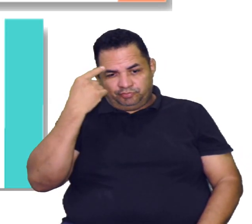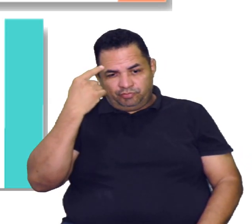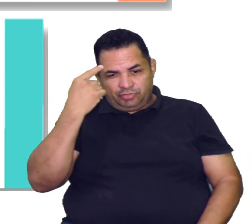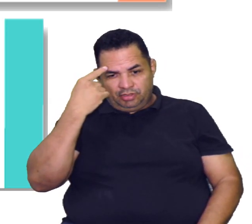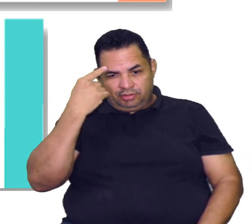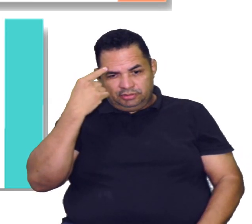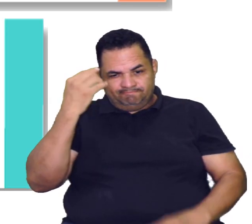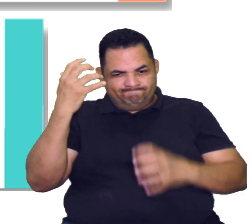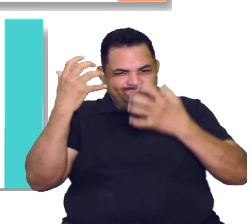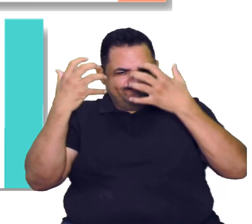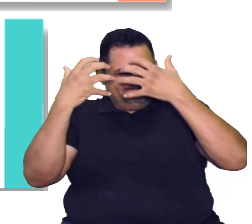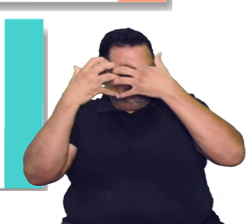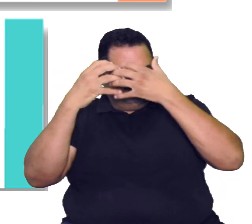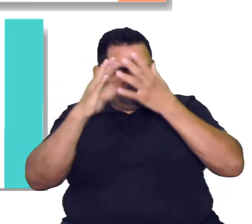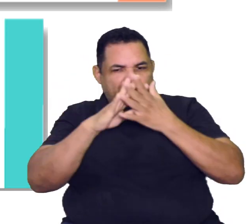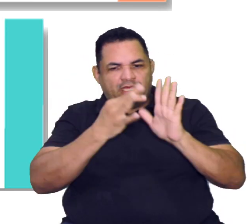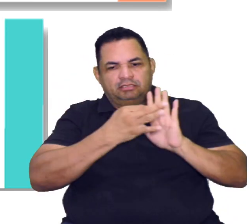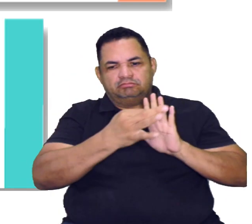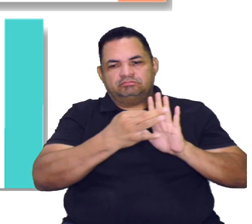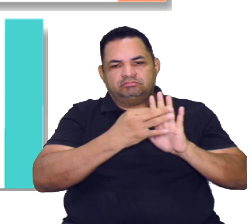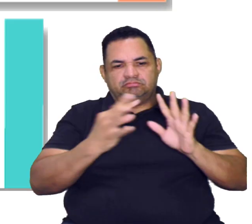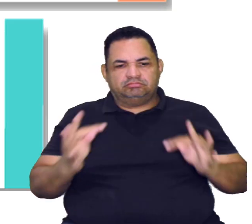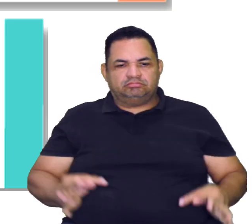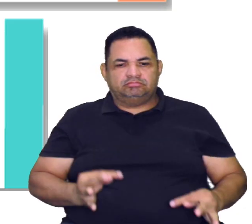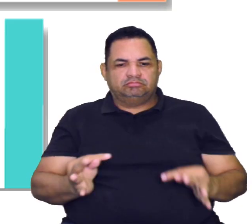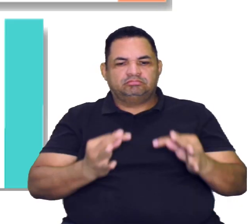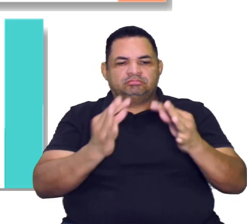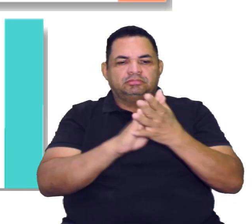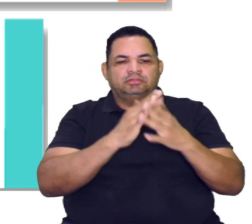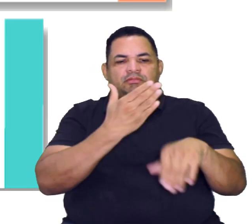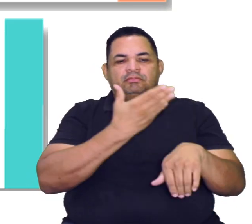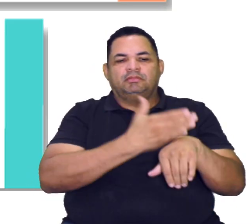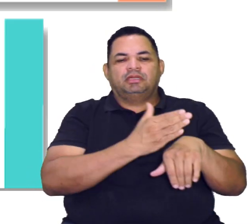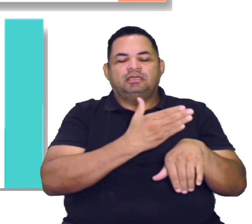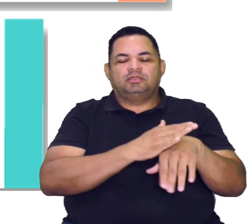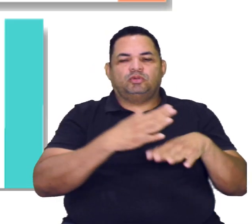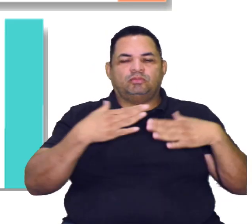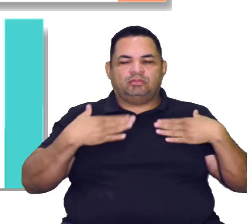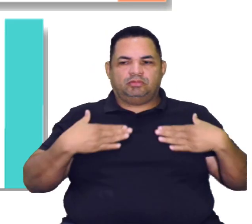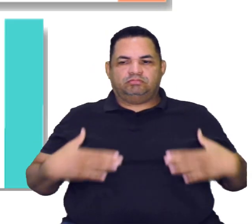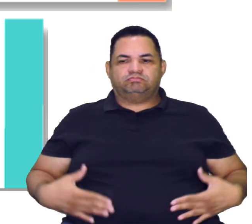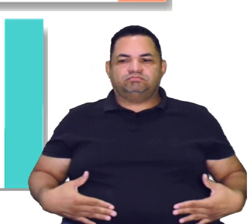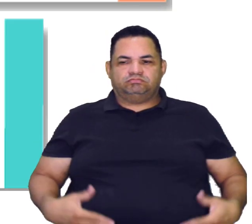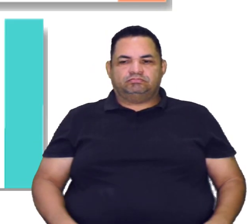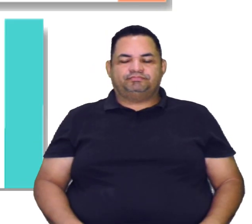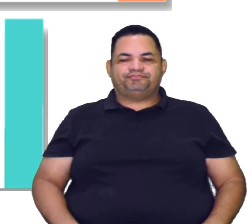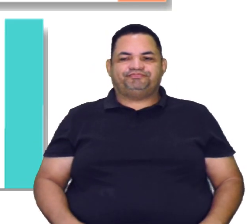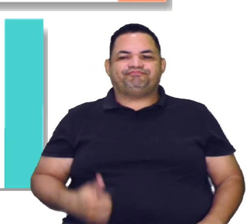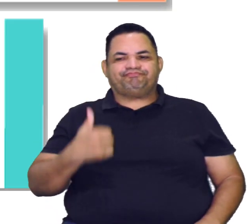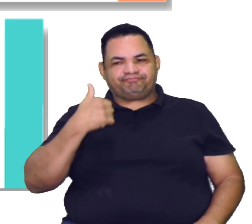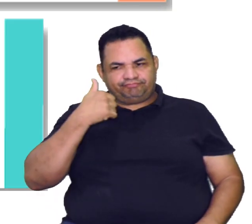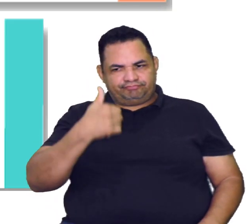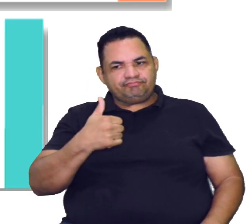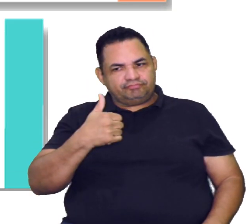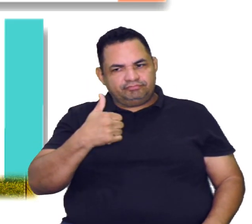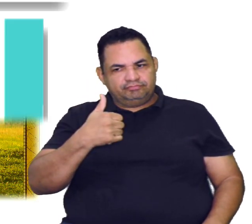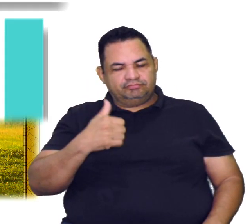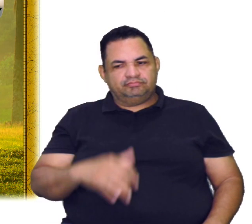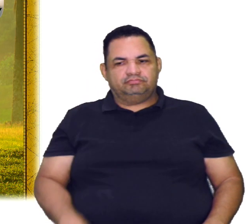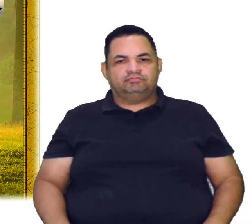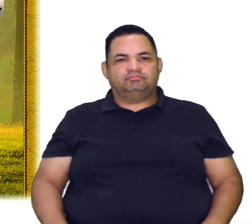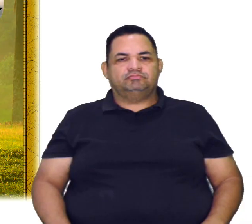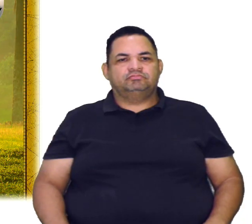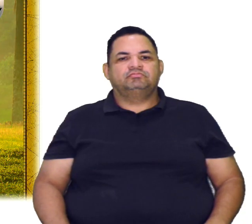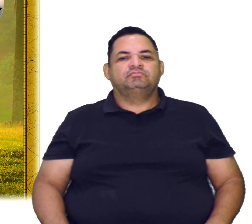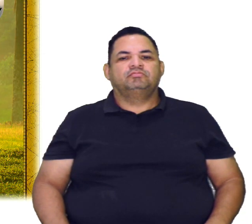fazendo aqui uma reflexão crítica sobre a tecnologia e as práticas corporais. Tudo bem? Tudo certo? E aí a